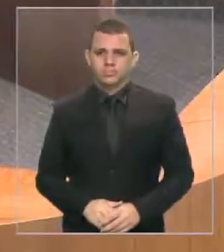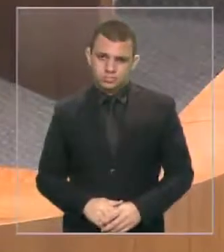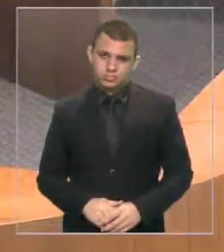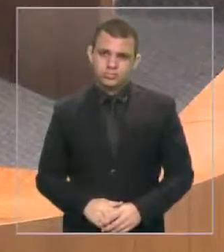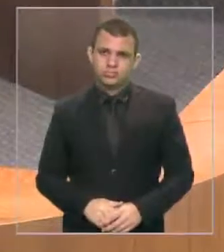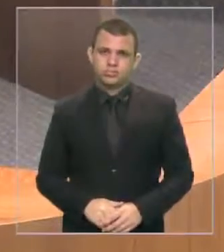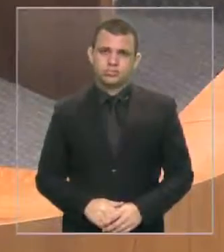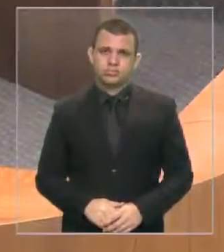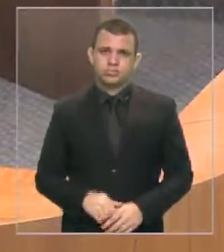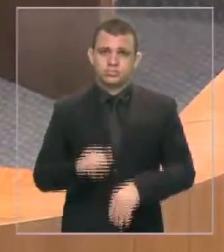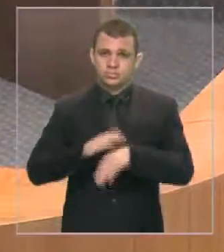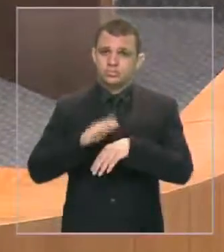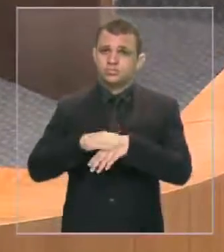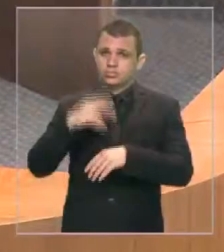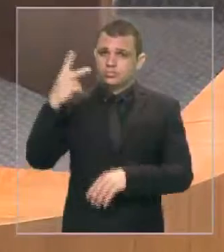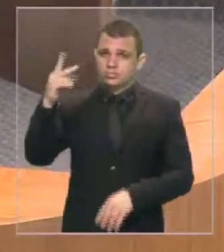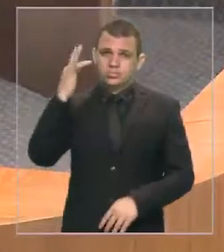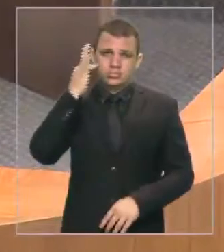diz Flávio Dino.